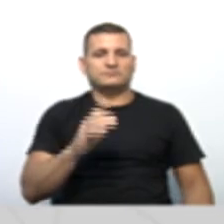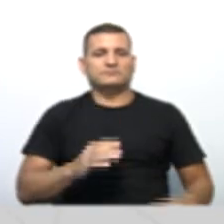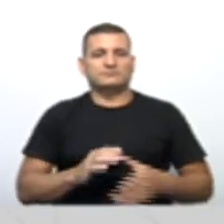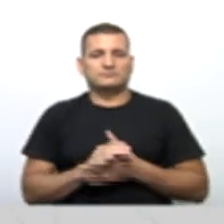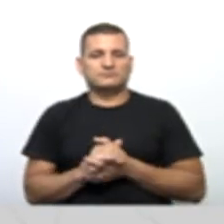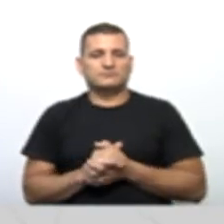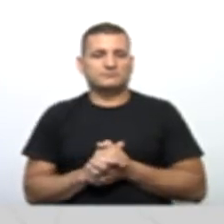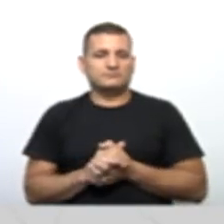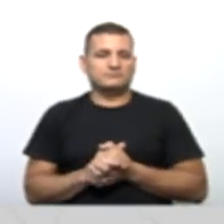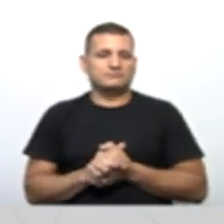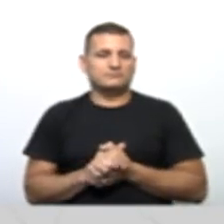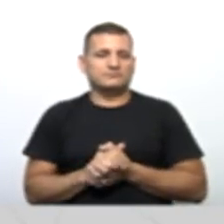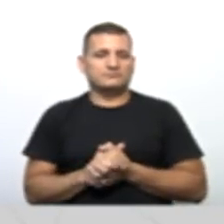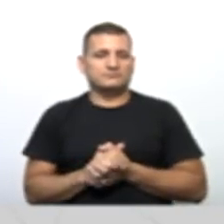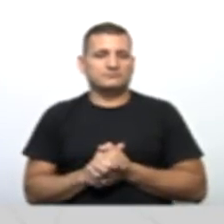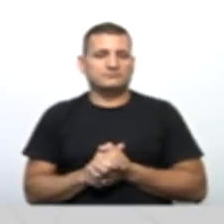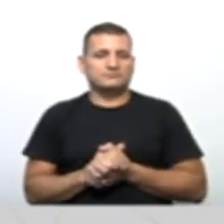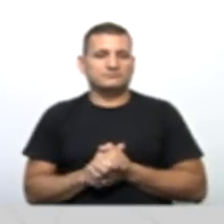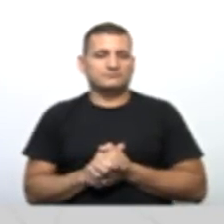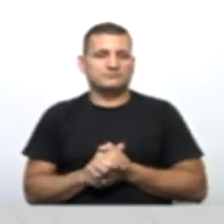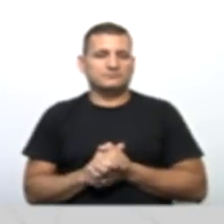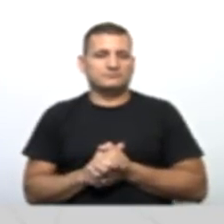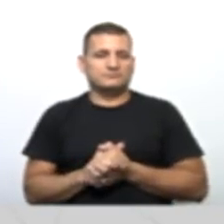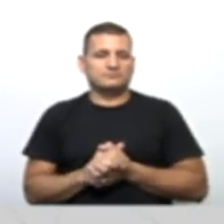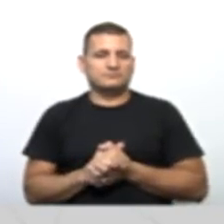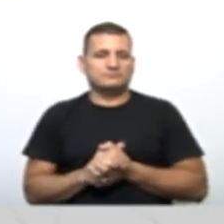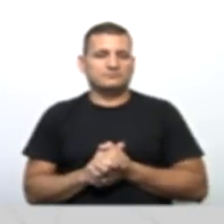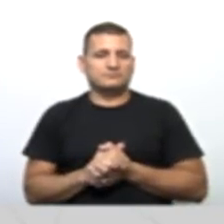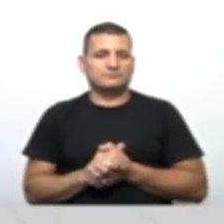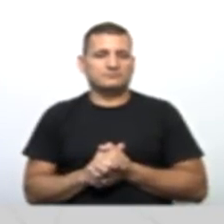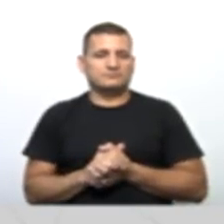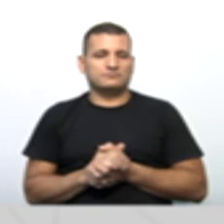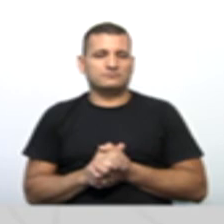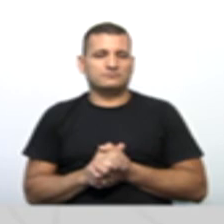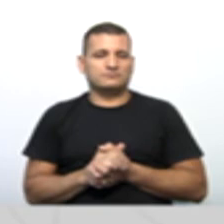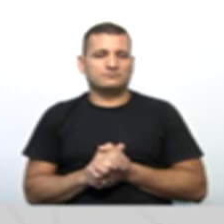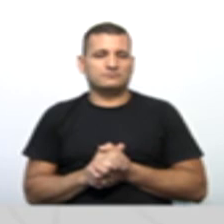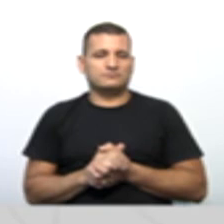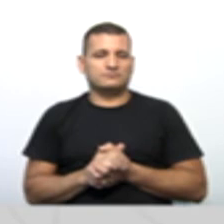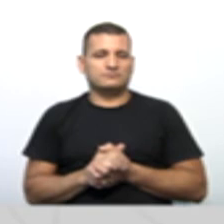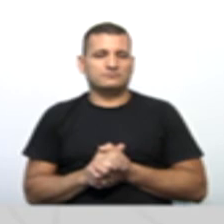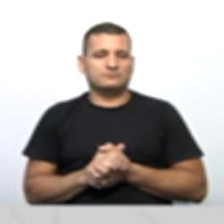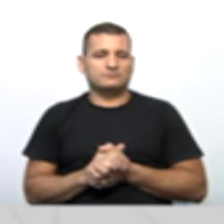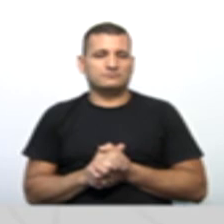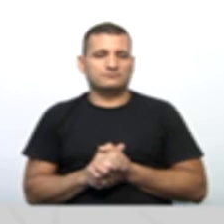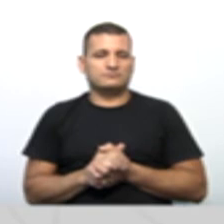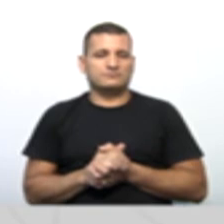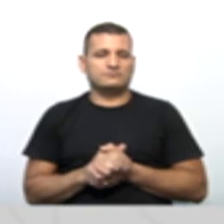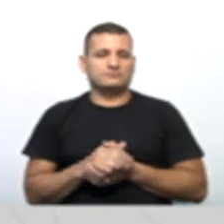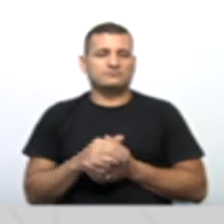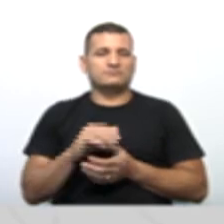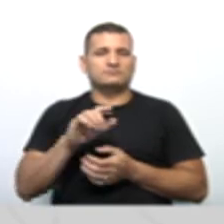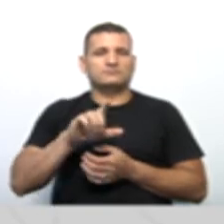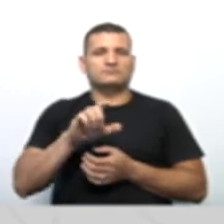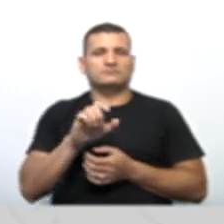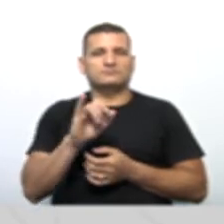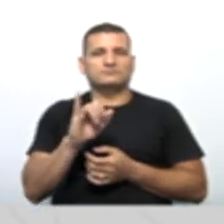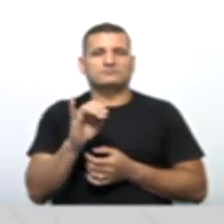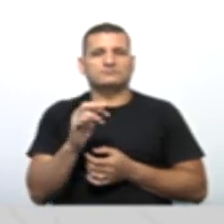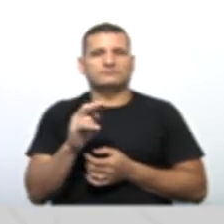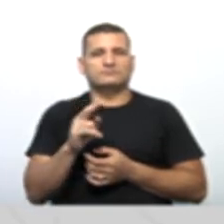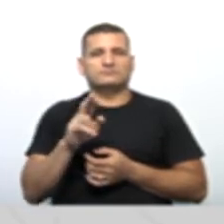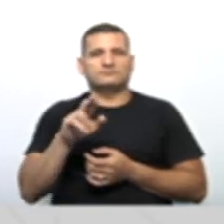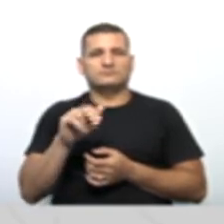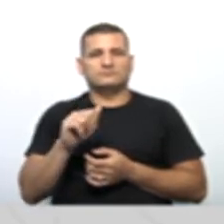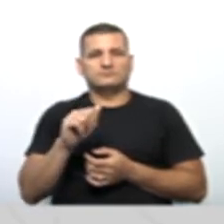também ela colocou alternativa b leitura habilidade é mesmo isso mesmo